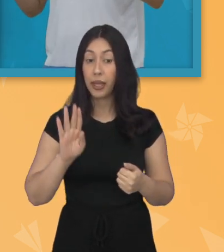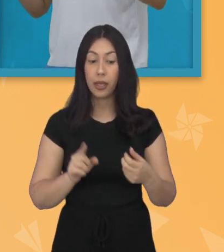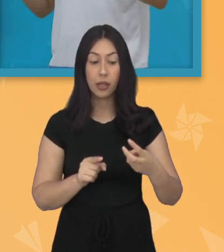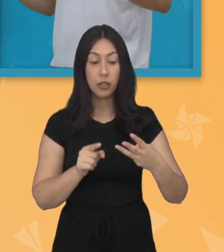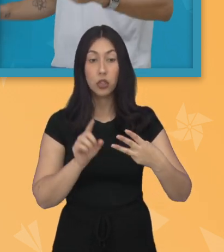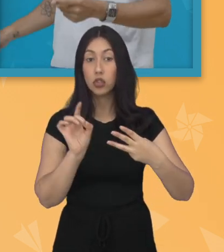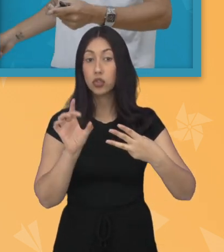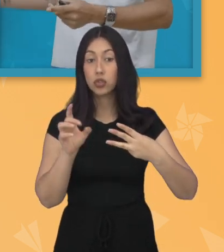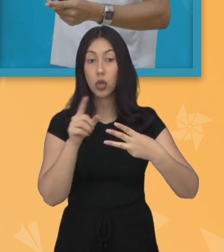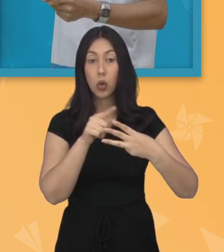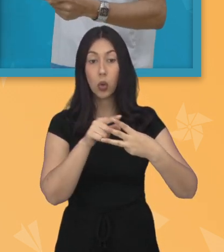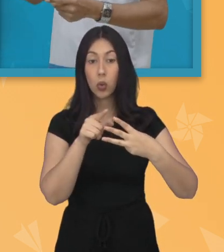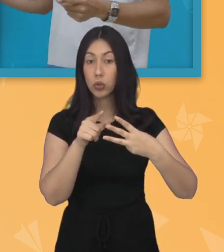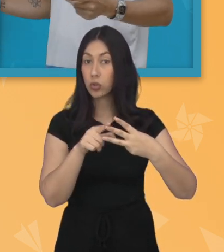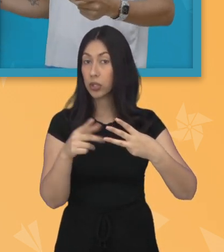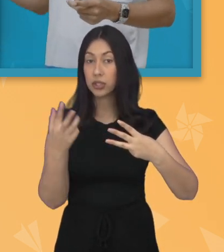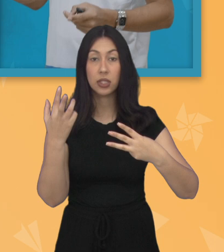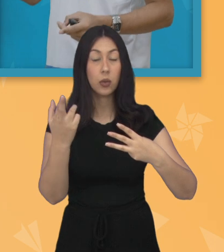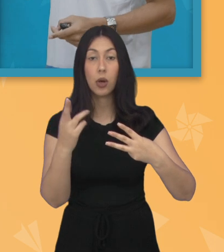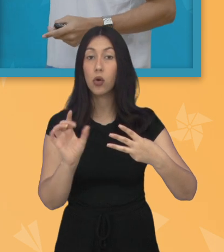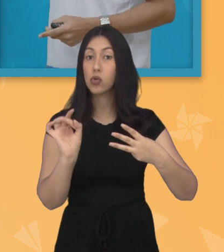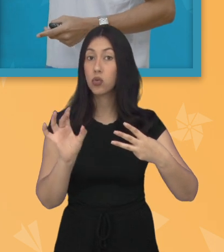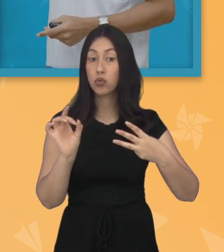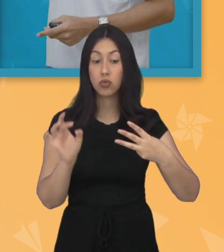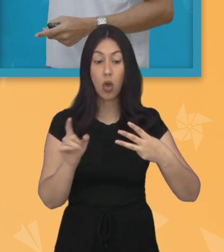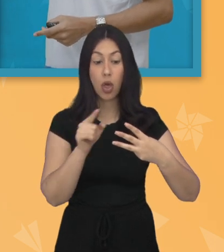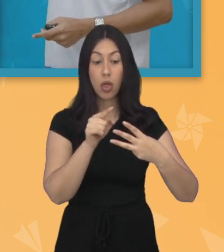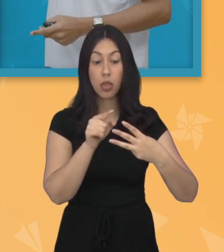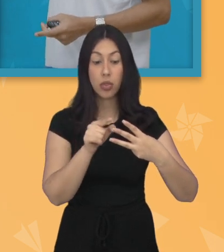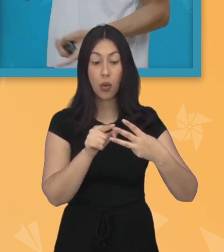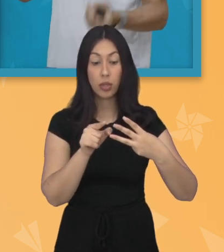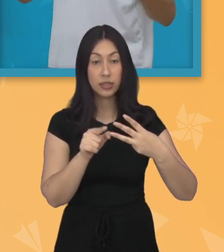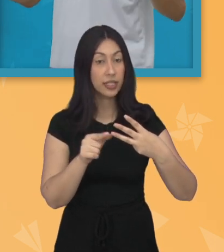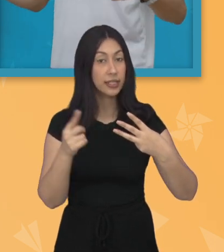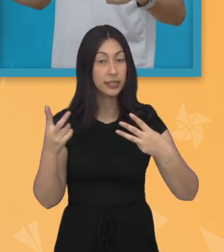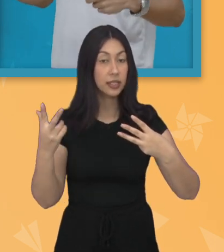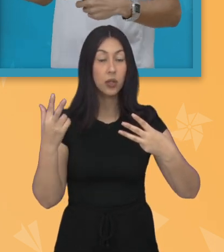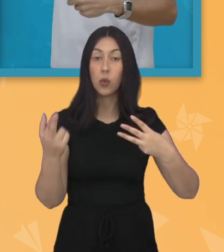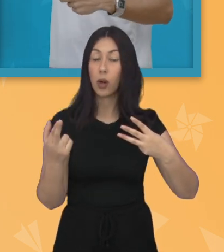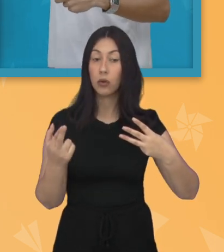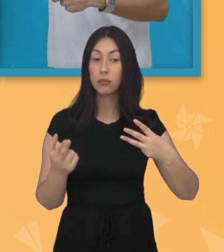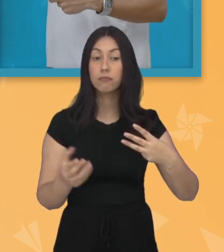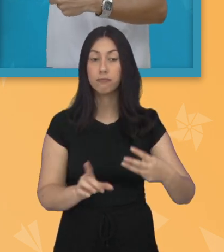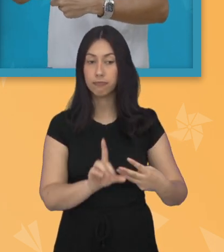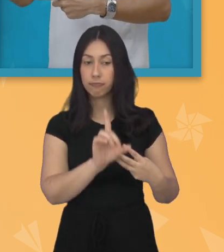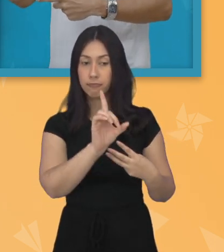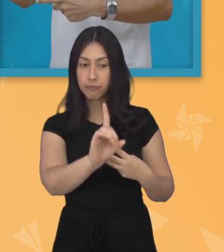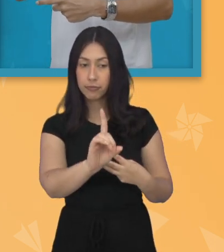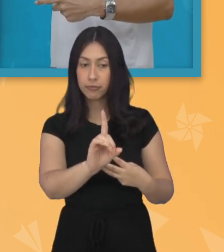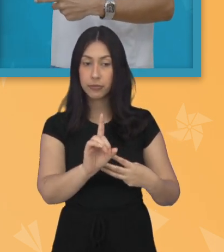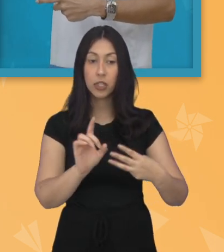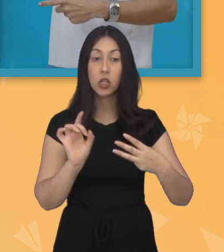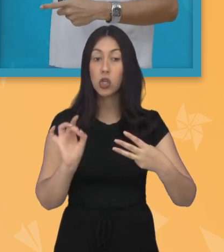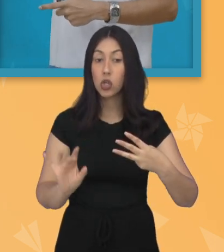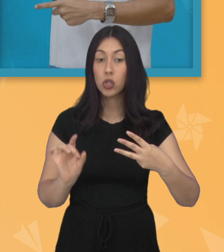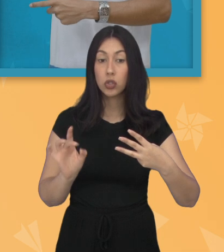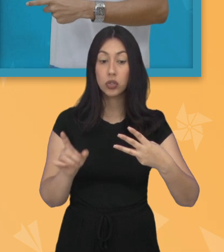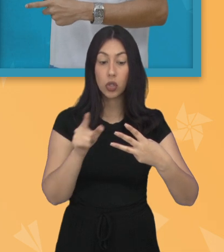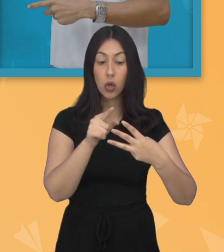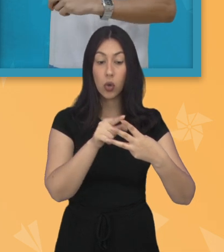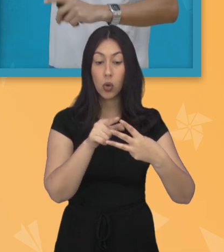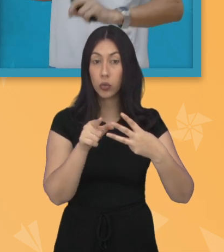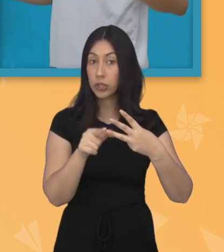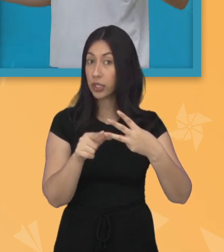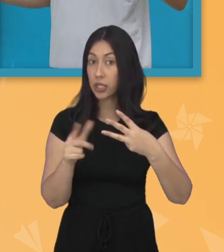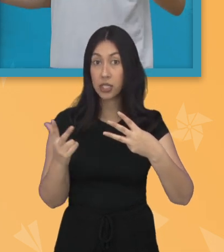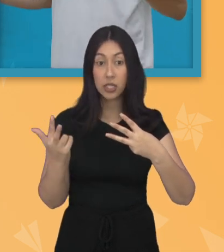do mesmo óxido. C, apenas as amostras 2 e 3 são do mesmo óxido. Alternativa D, apenas as amostras